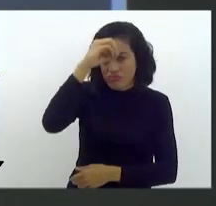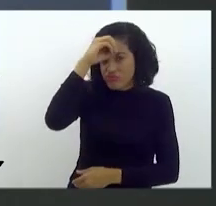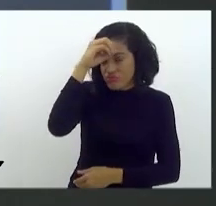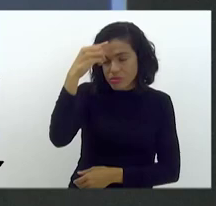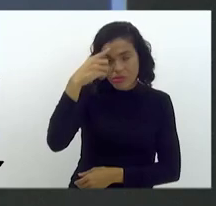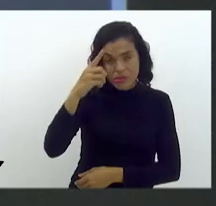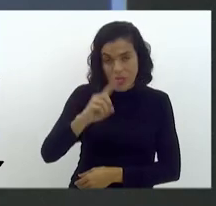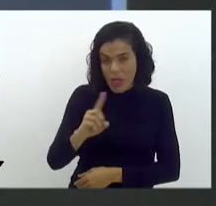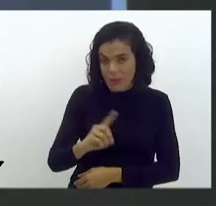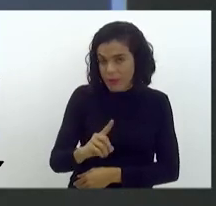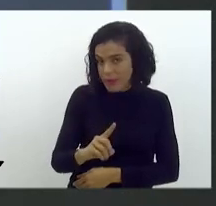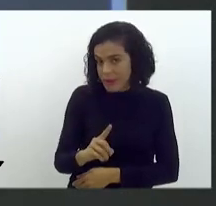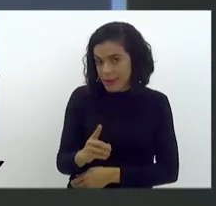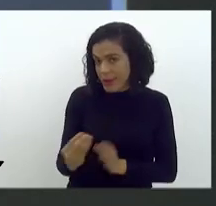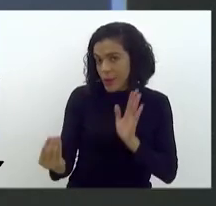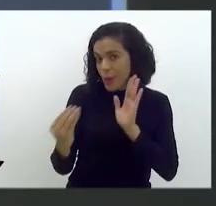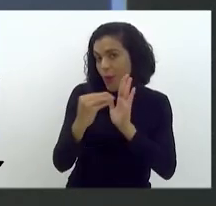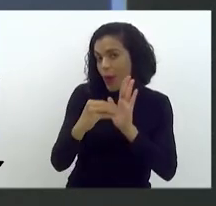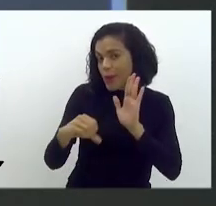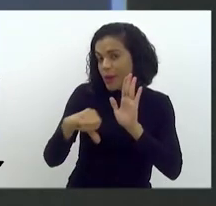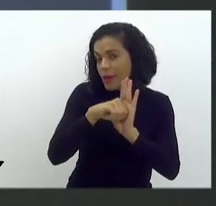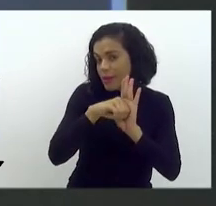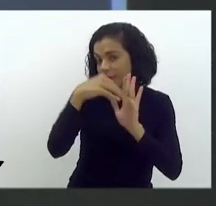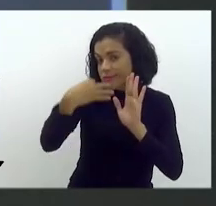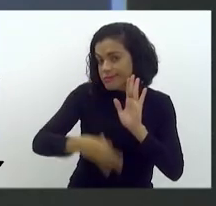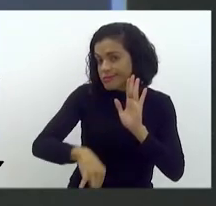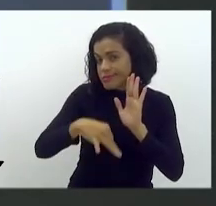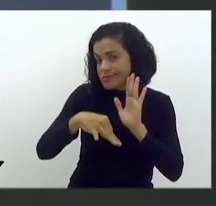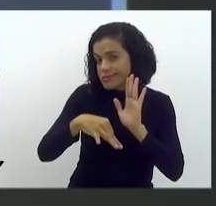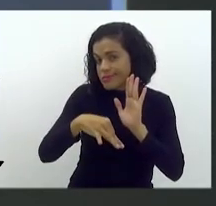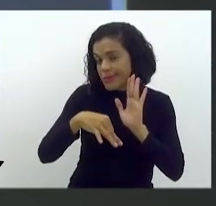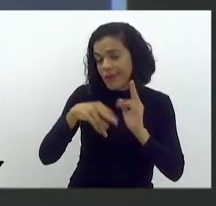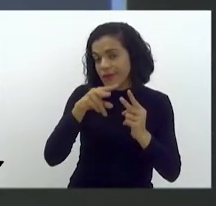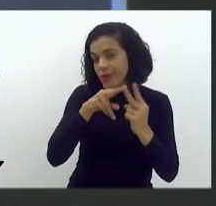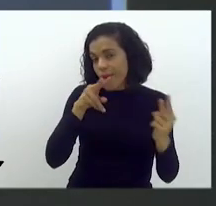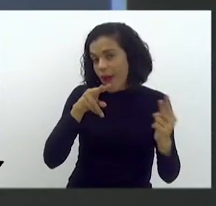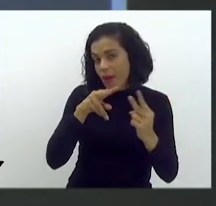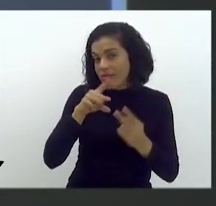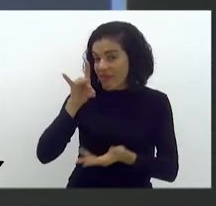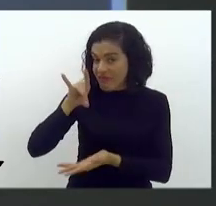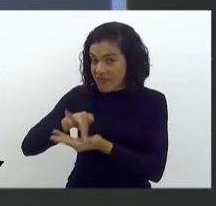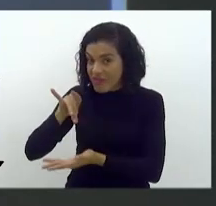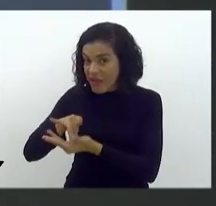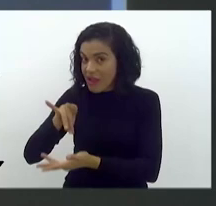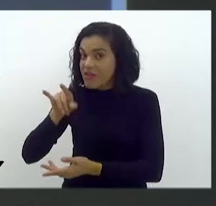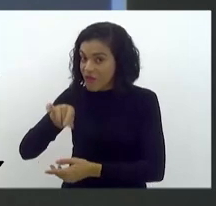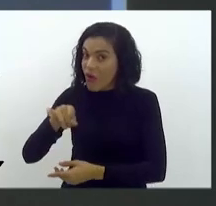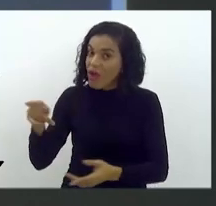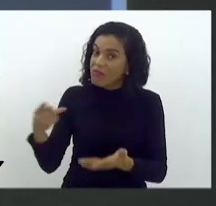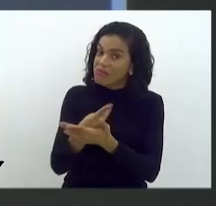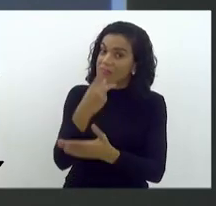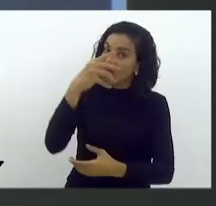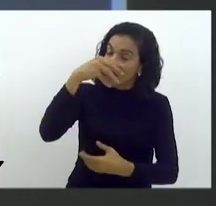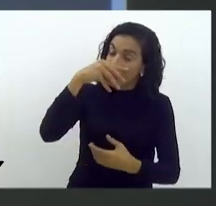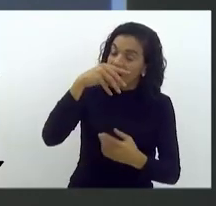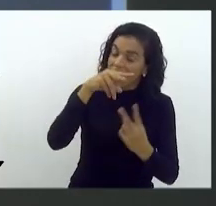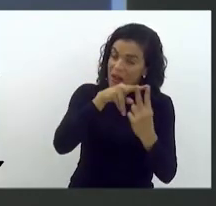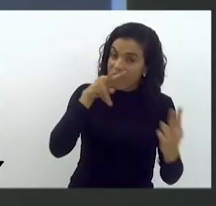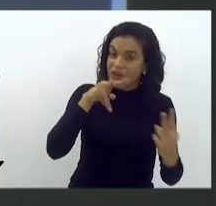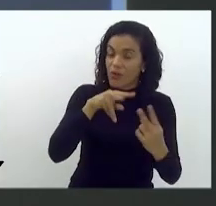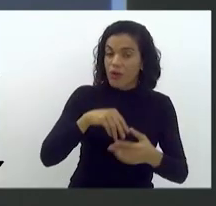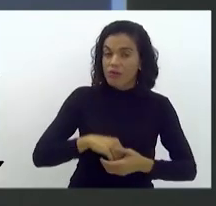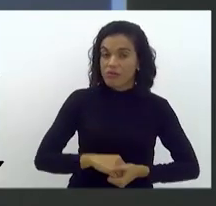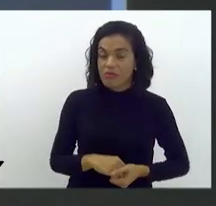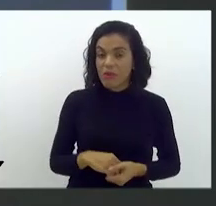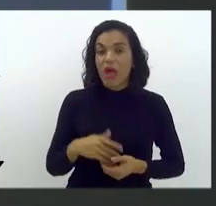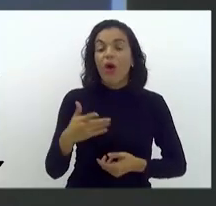a gente não vai registrar aquele crime do ambiente virtual quando na verdade ele foi acometido no ambiente virtual E aí o